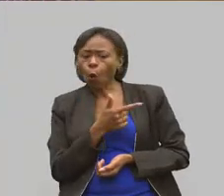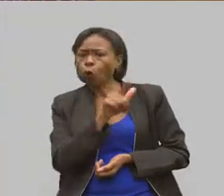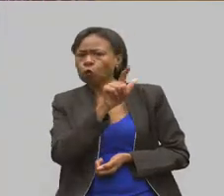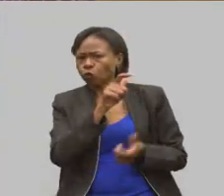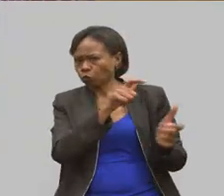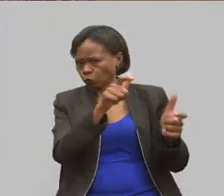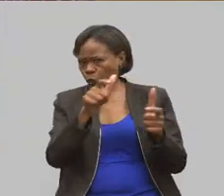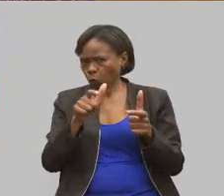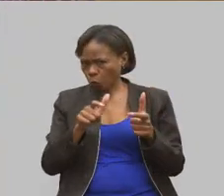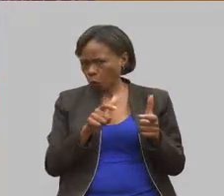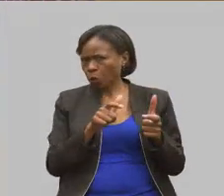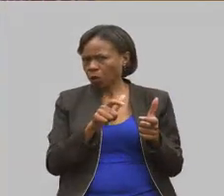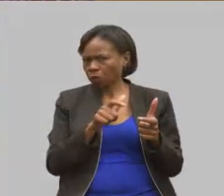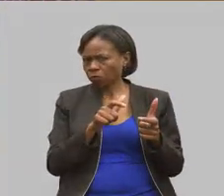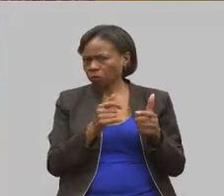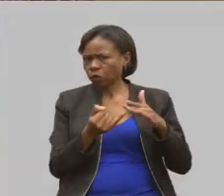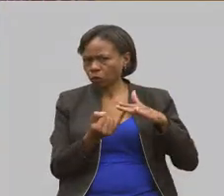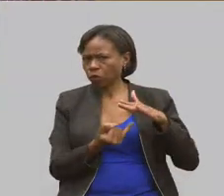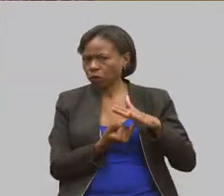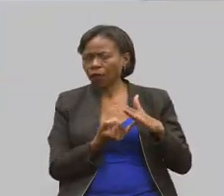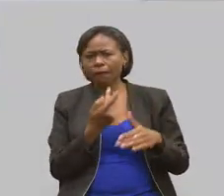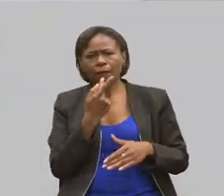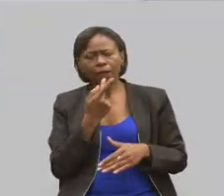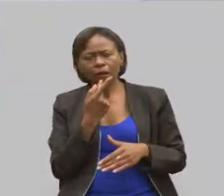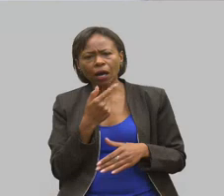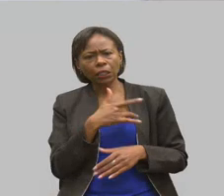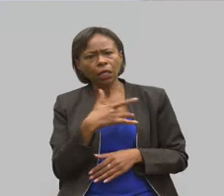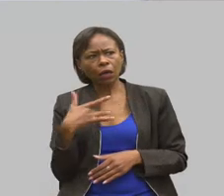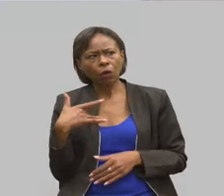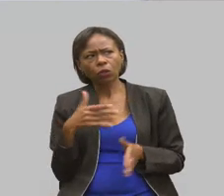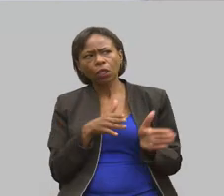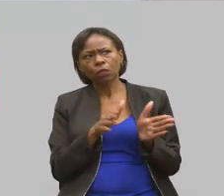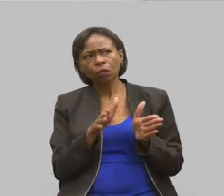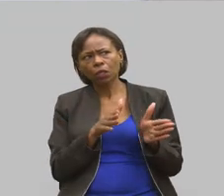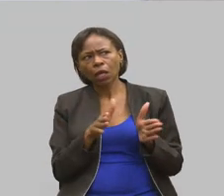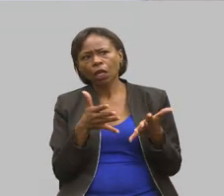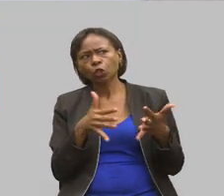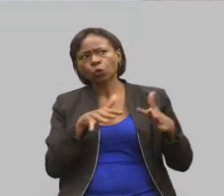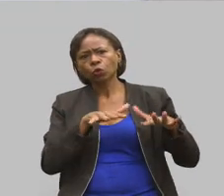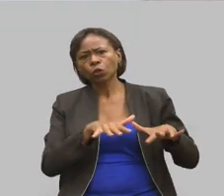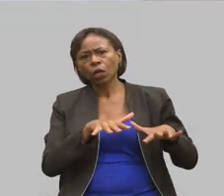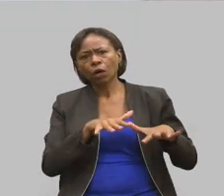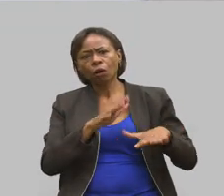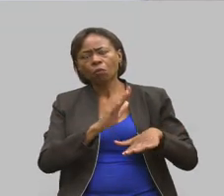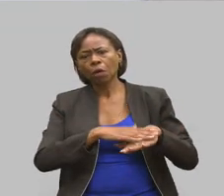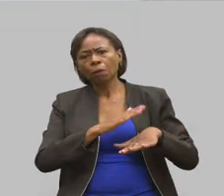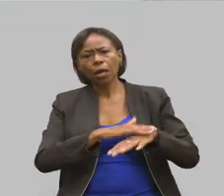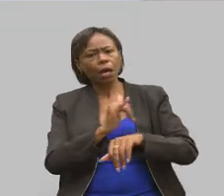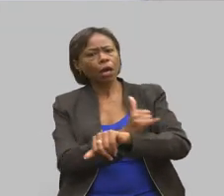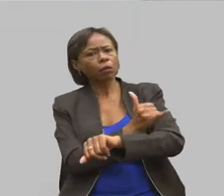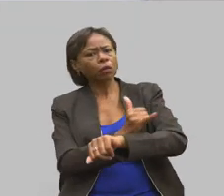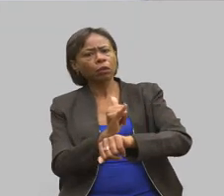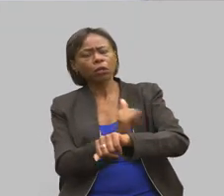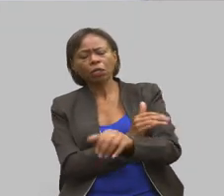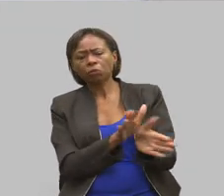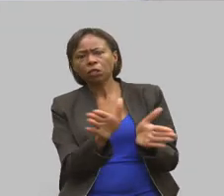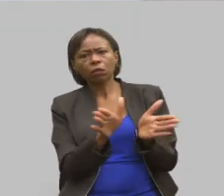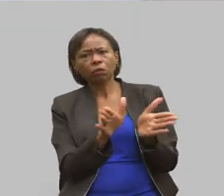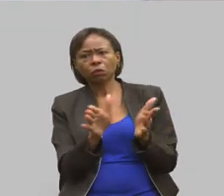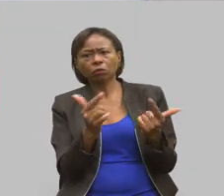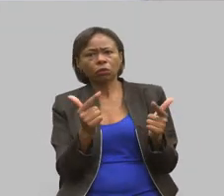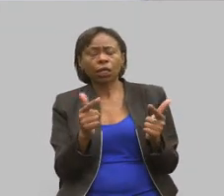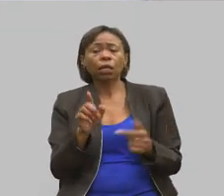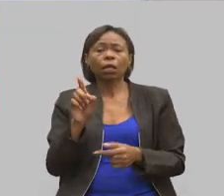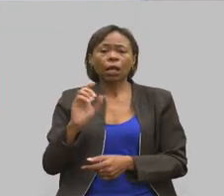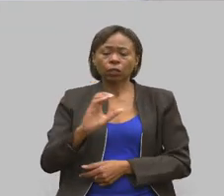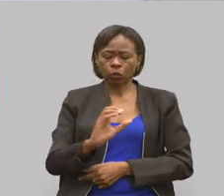e falam de saúde falam de acessibilidade fala de inclusão não tem as suas próprias ferramentas acessíveis né Por exemplo no Crefito a gente tem